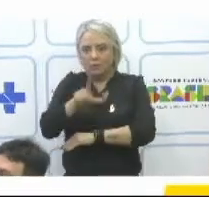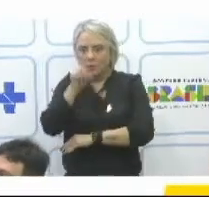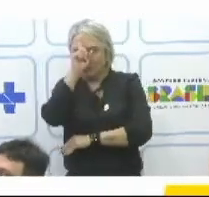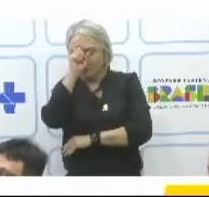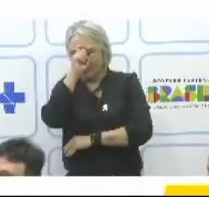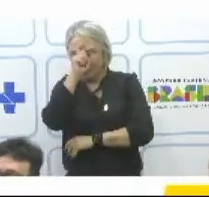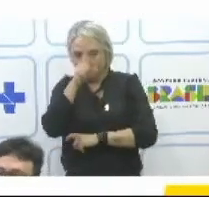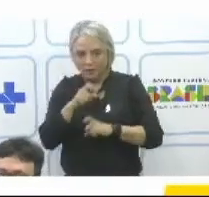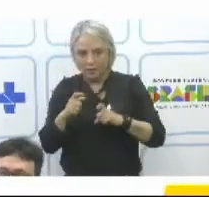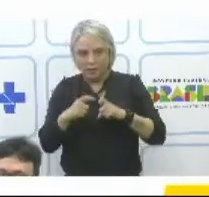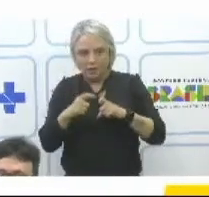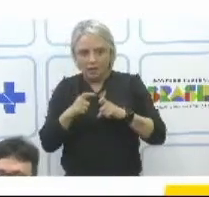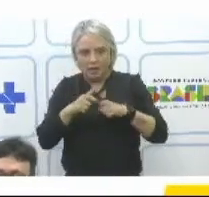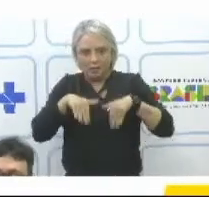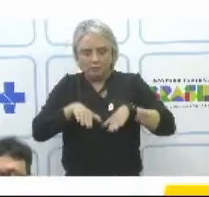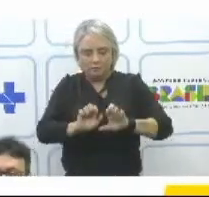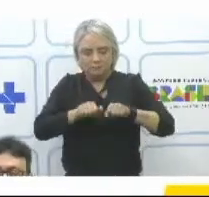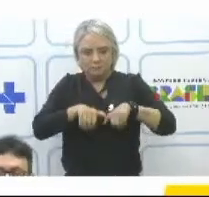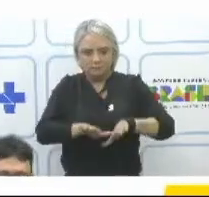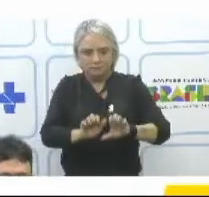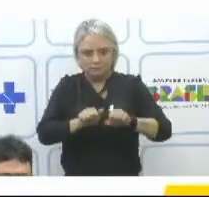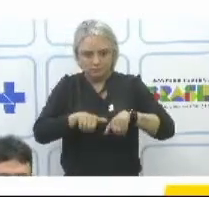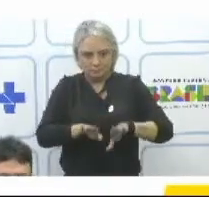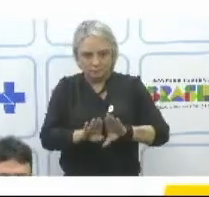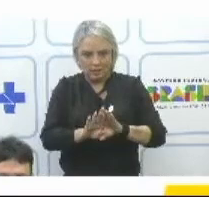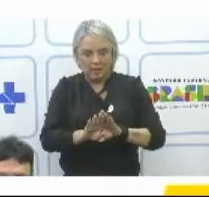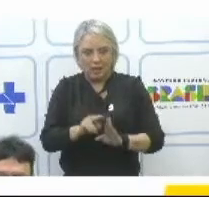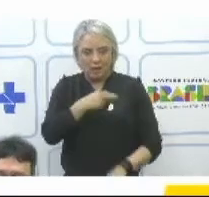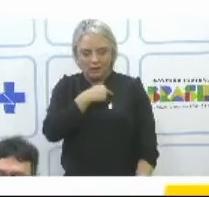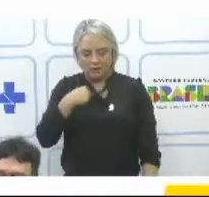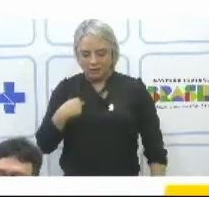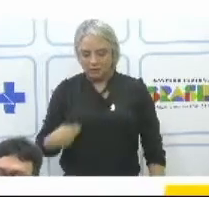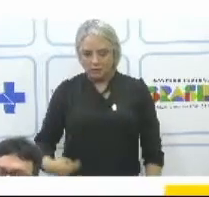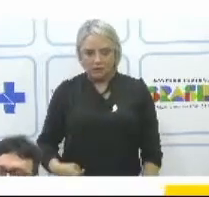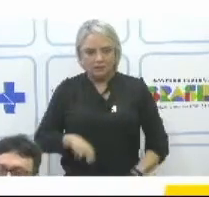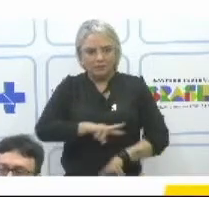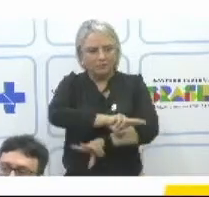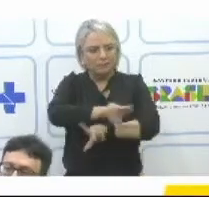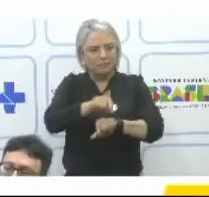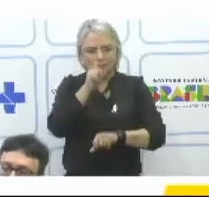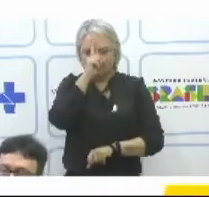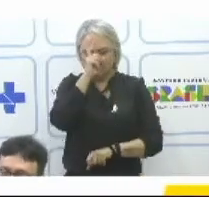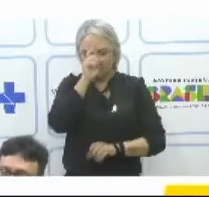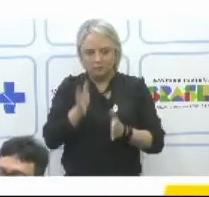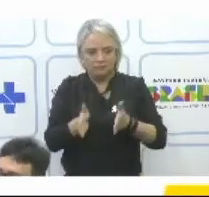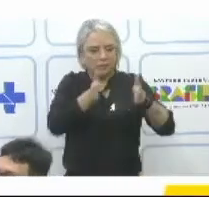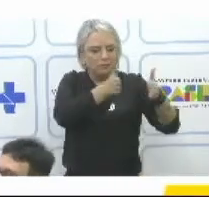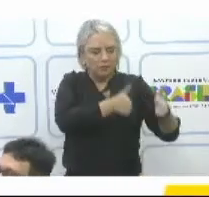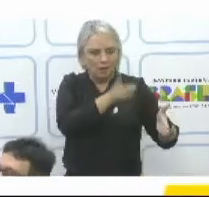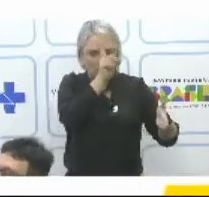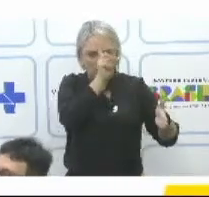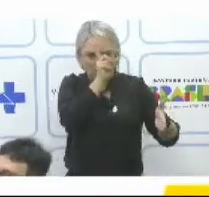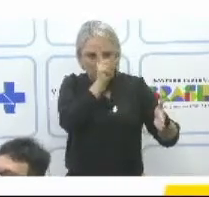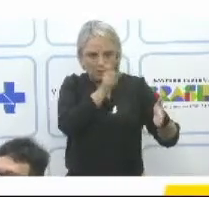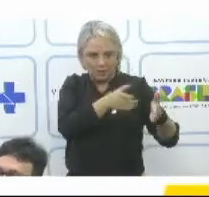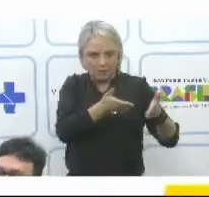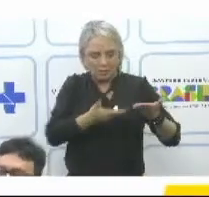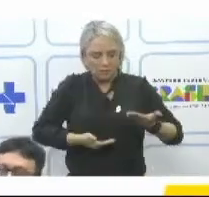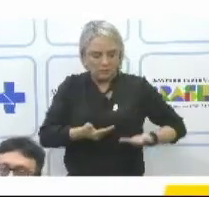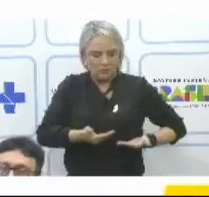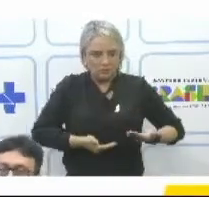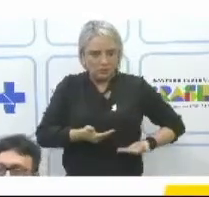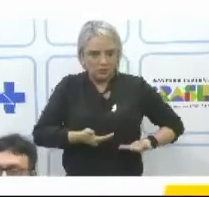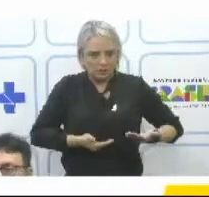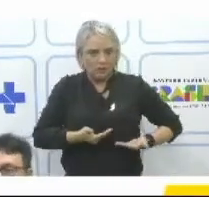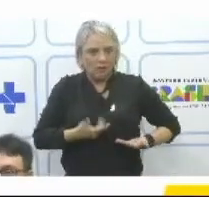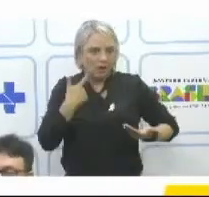hospital de medicina ayurvédica, por exemplo, né? Na China, em diversos hospitais, a gente tem de um lado do hospital, né, o serviço de